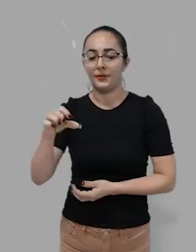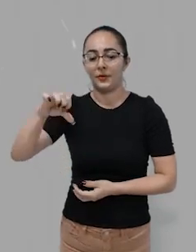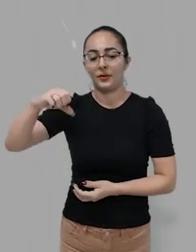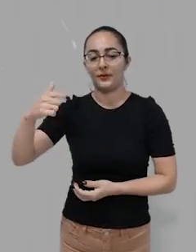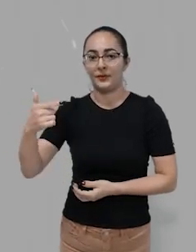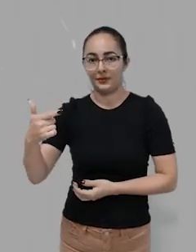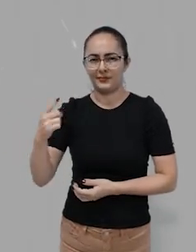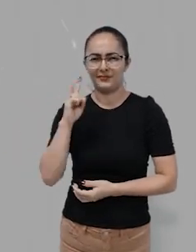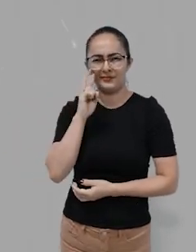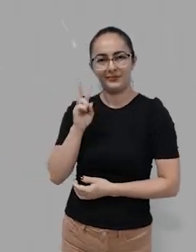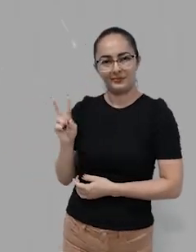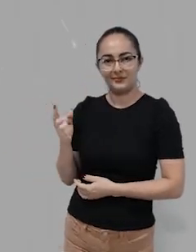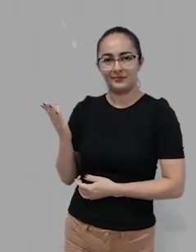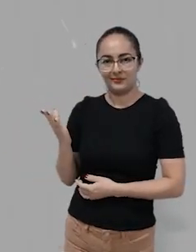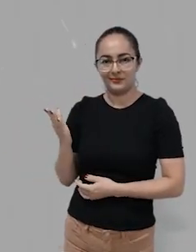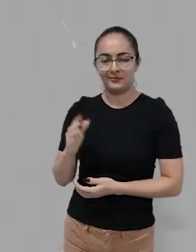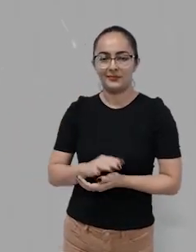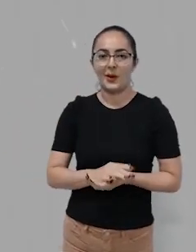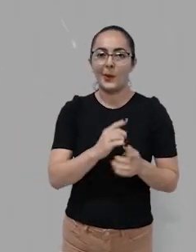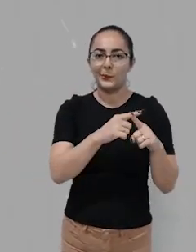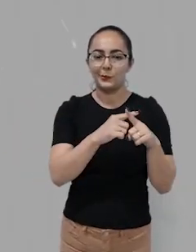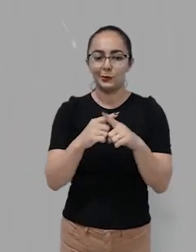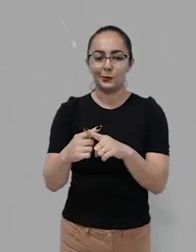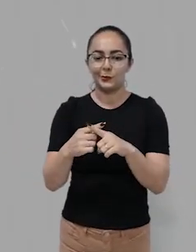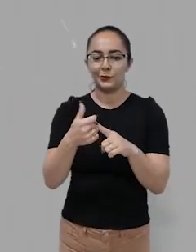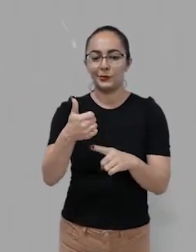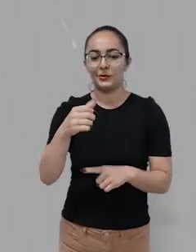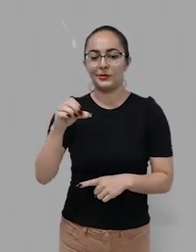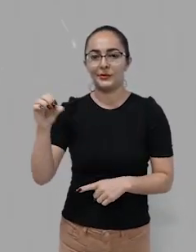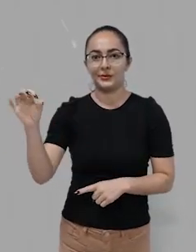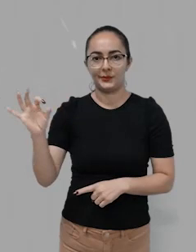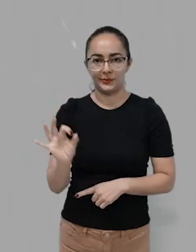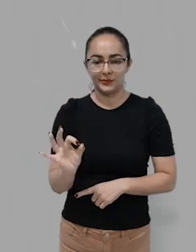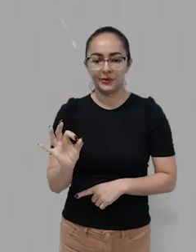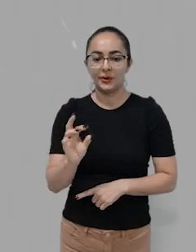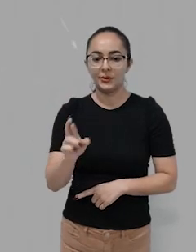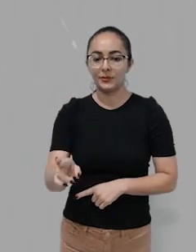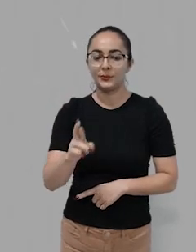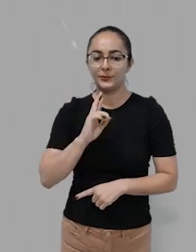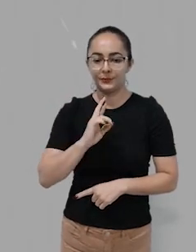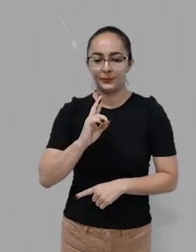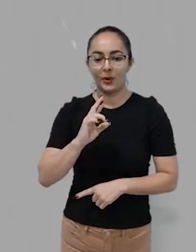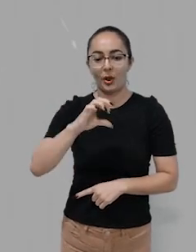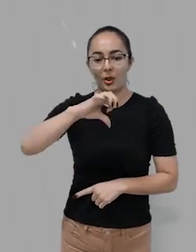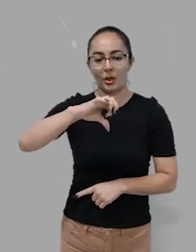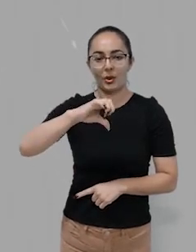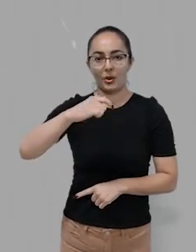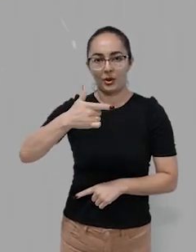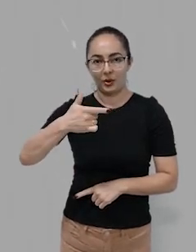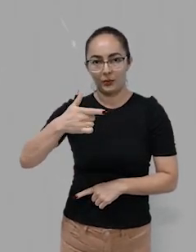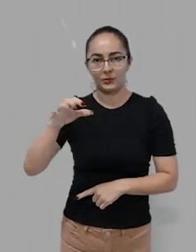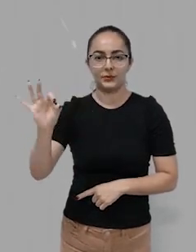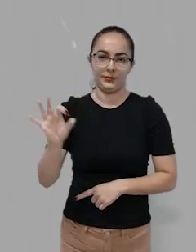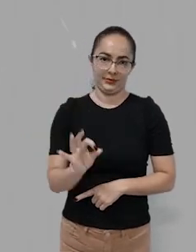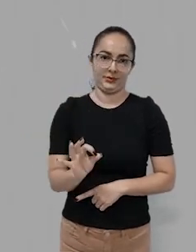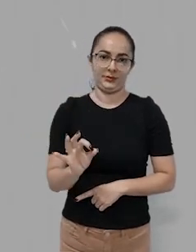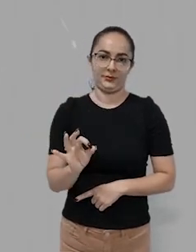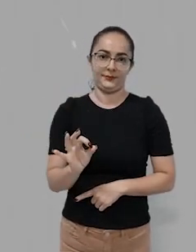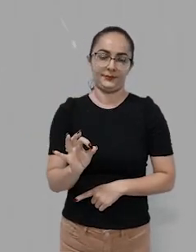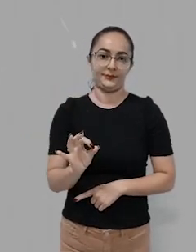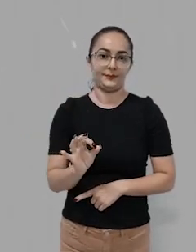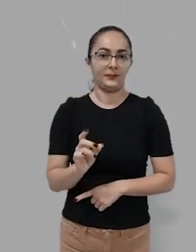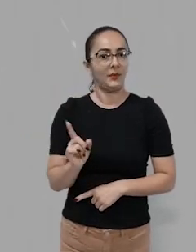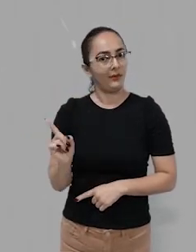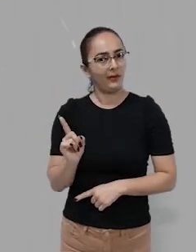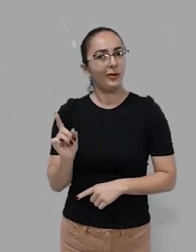aqui a tela. Multiplicando por 100%, turma, qual vai ser o resultado? 92%. Então, aqui